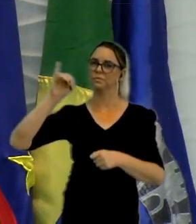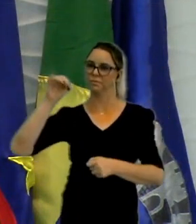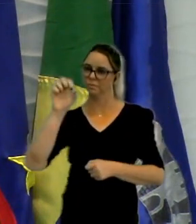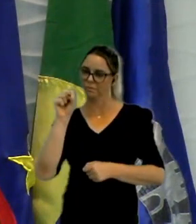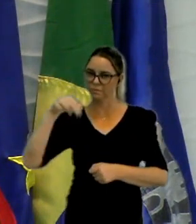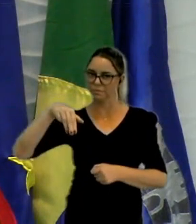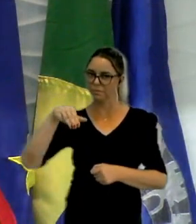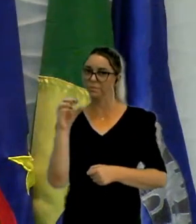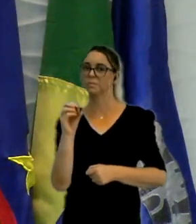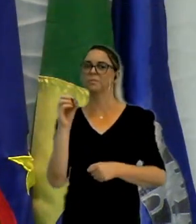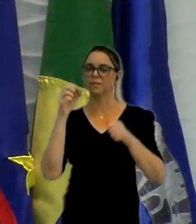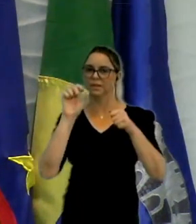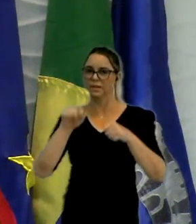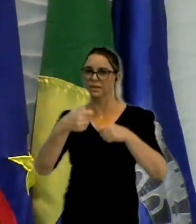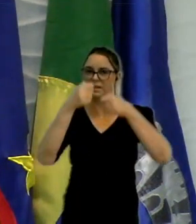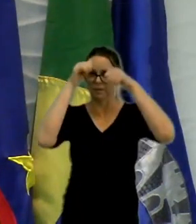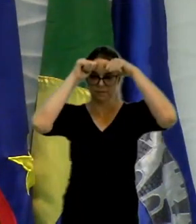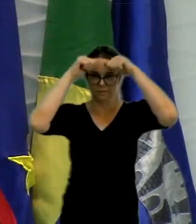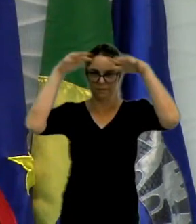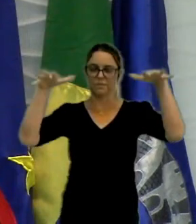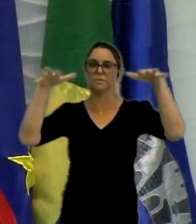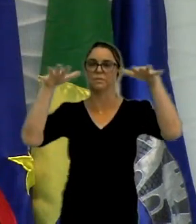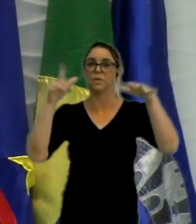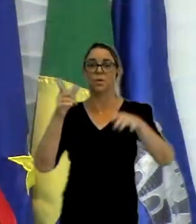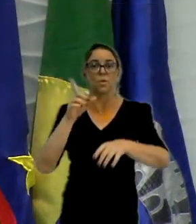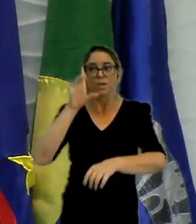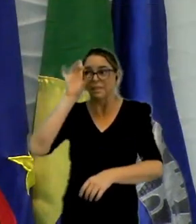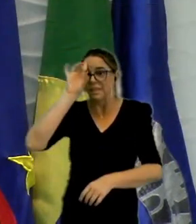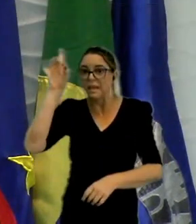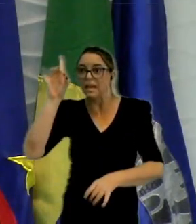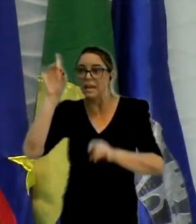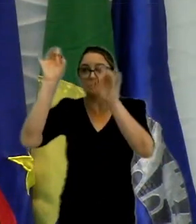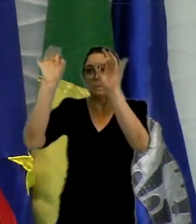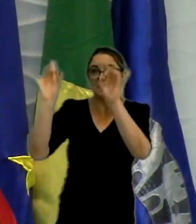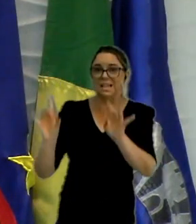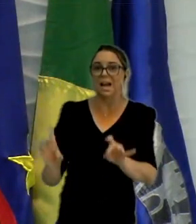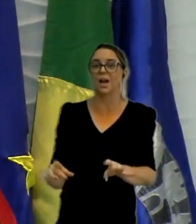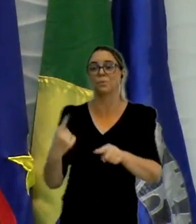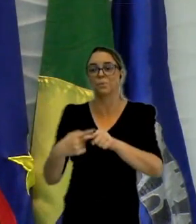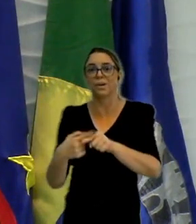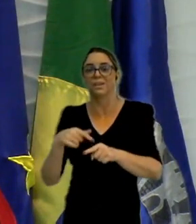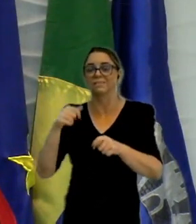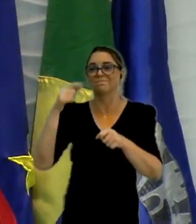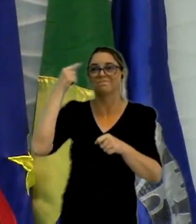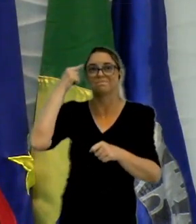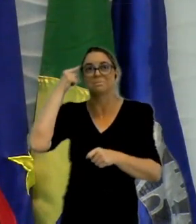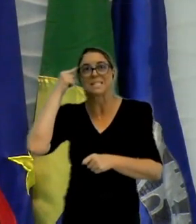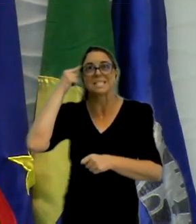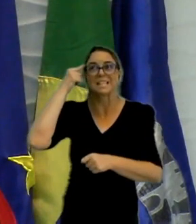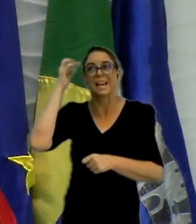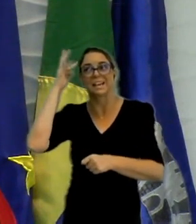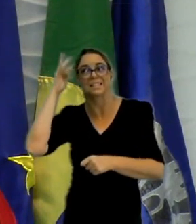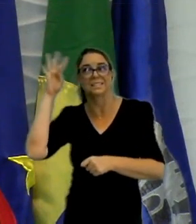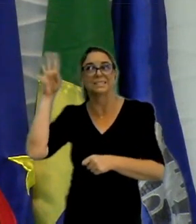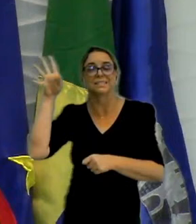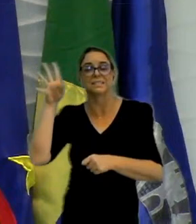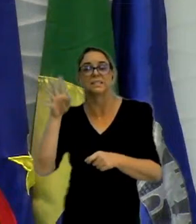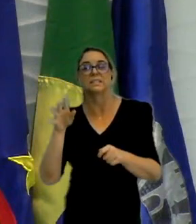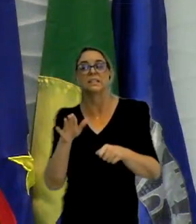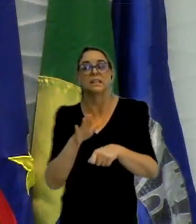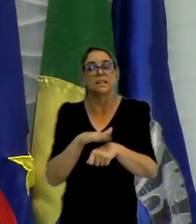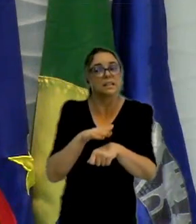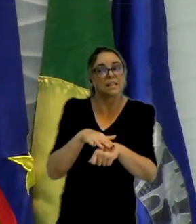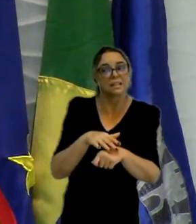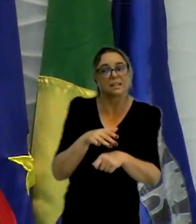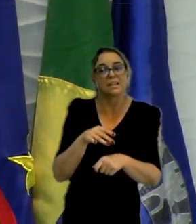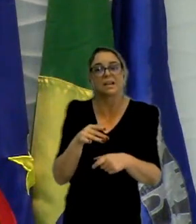Uma data que tem que se repensar, refletir e, principalmente, agir